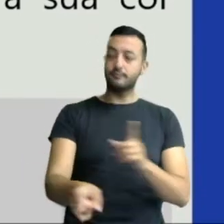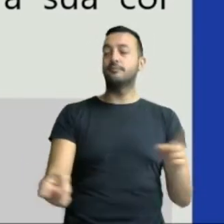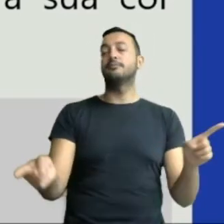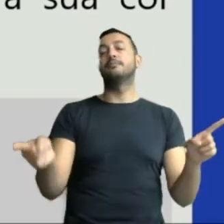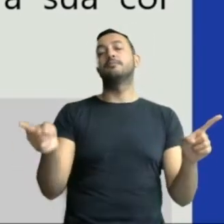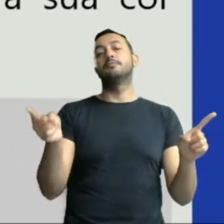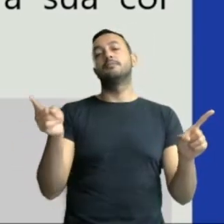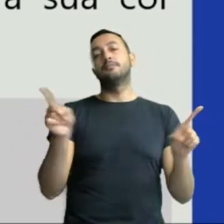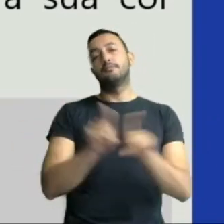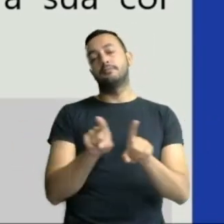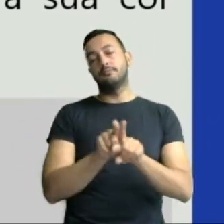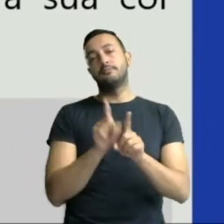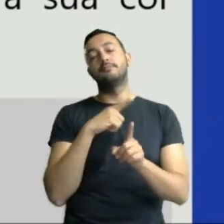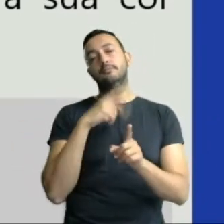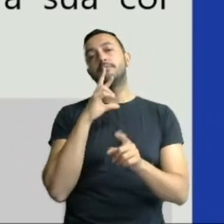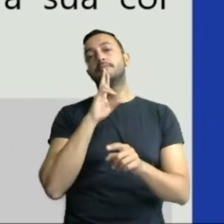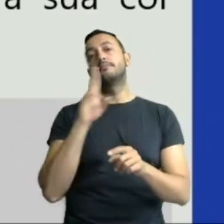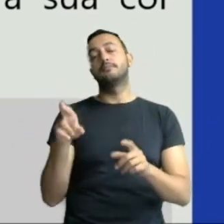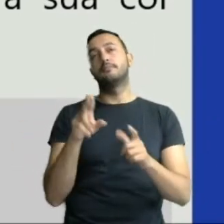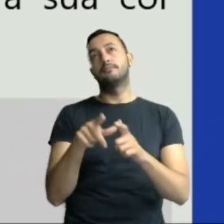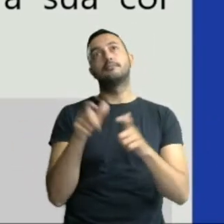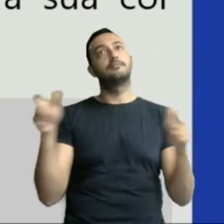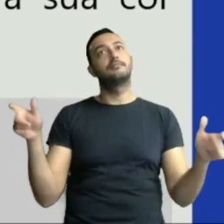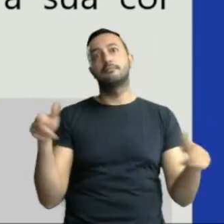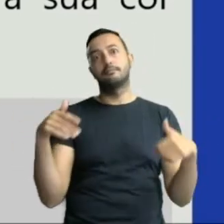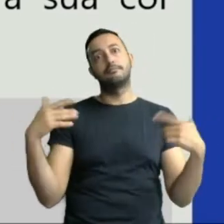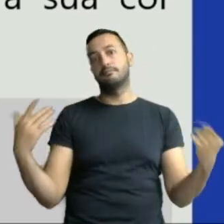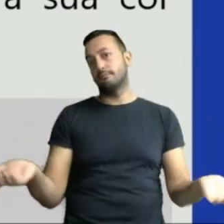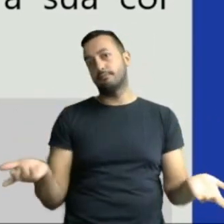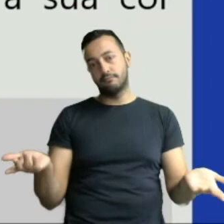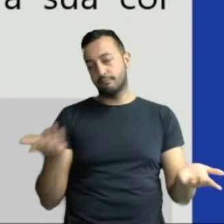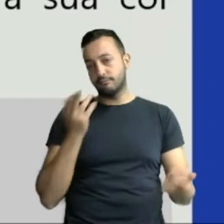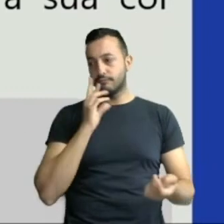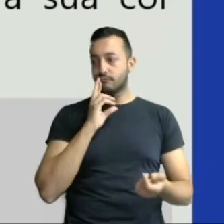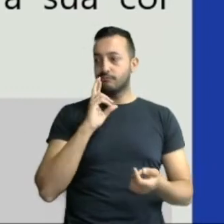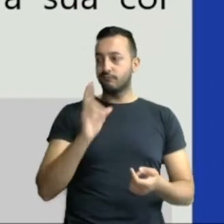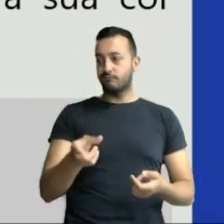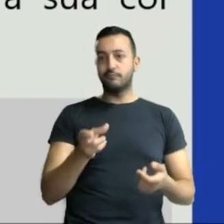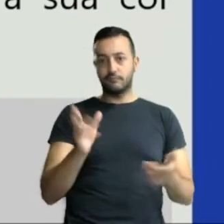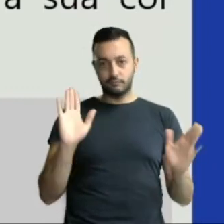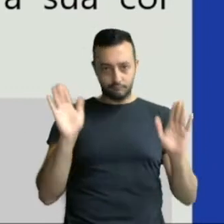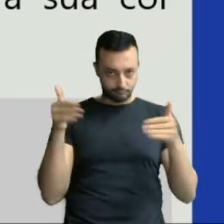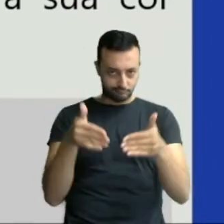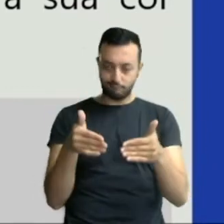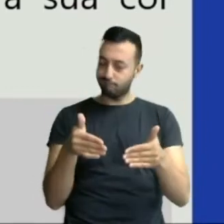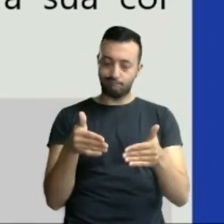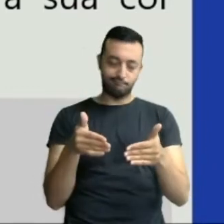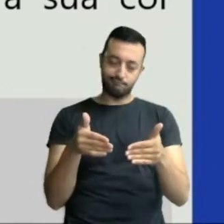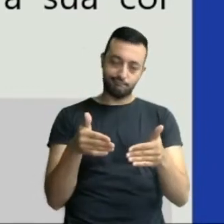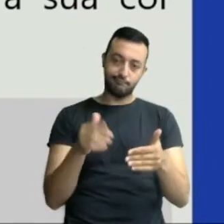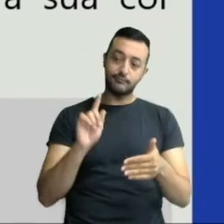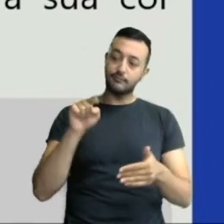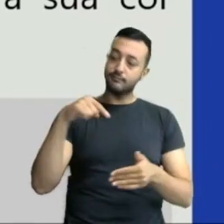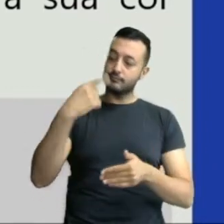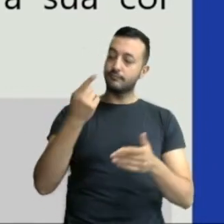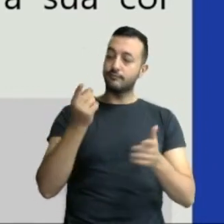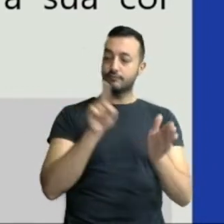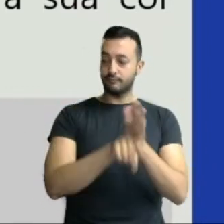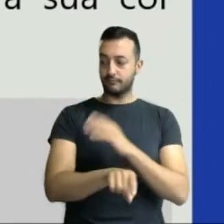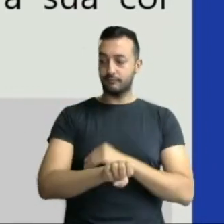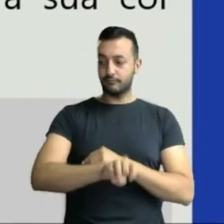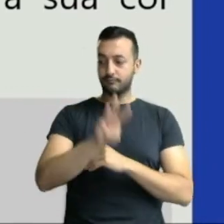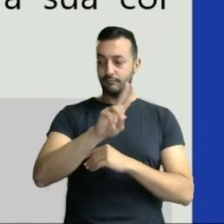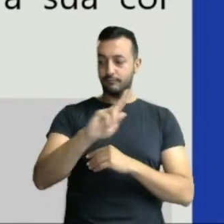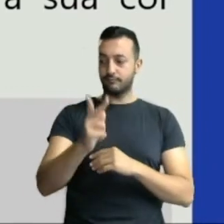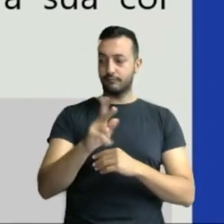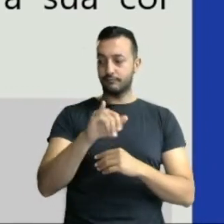tem uma resposta bem abrangente, né? Então, não é uma resposta restrita. Na próxima pergunta, temos o